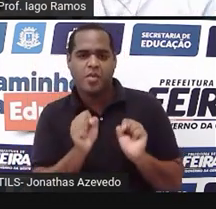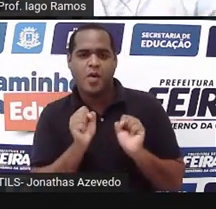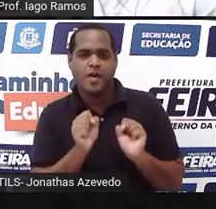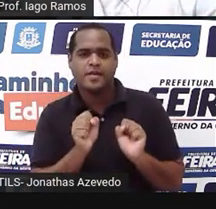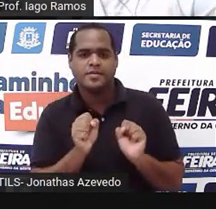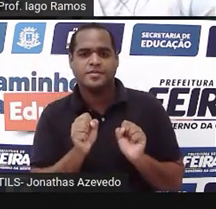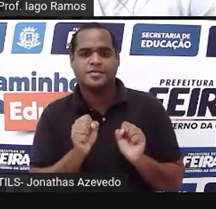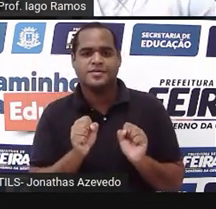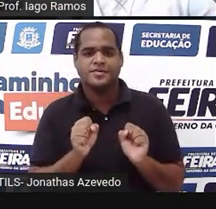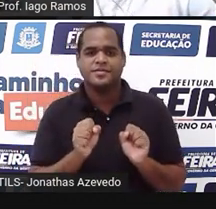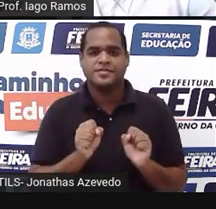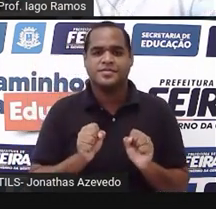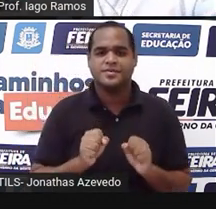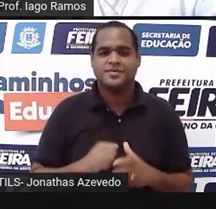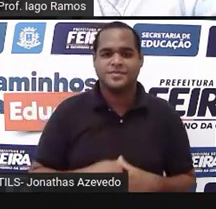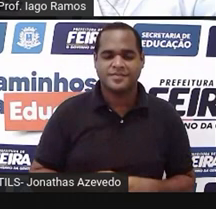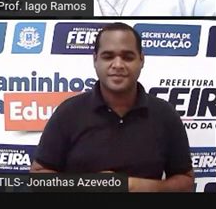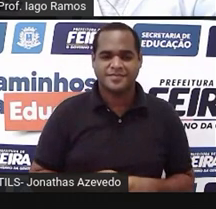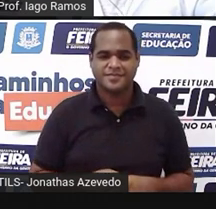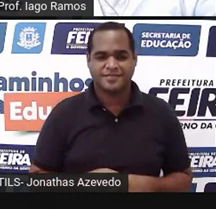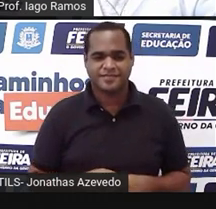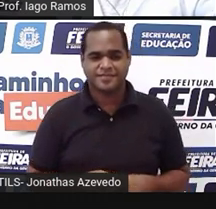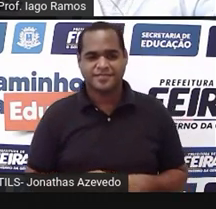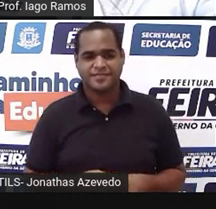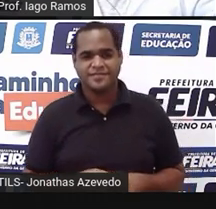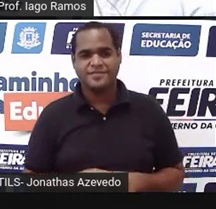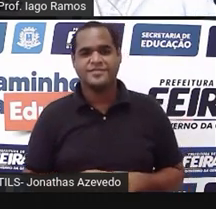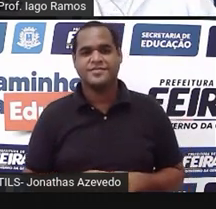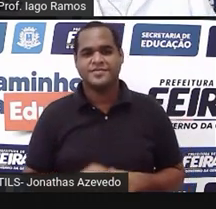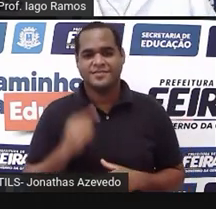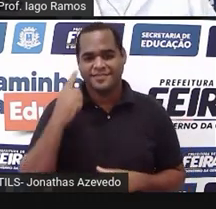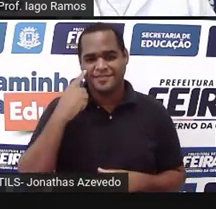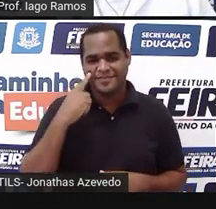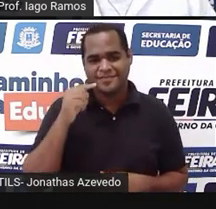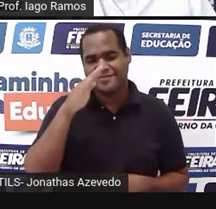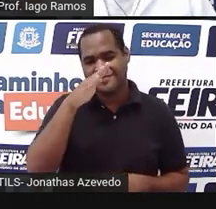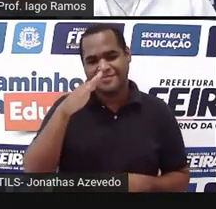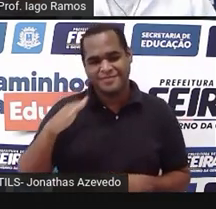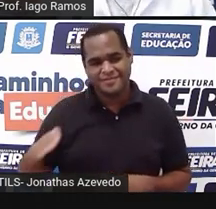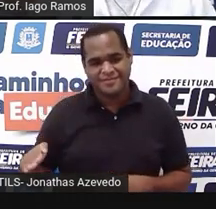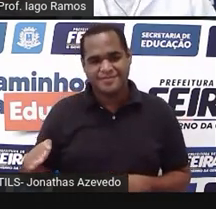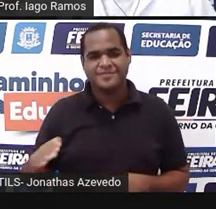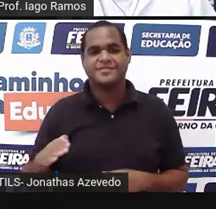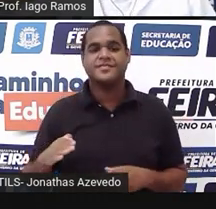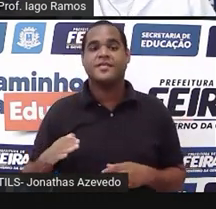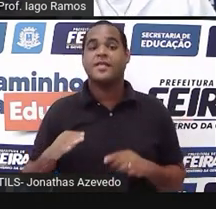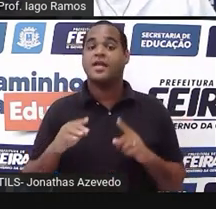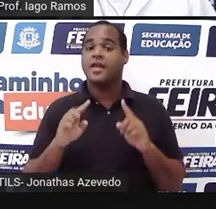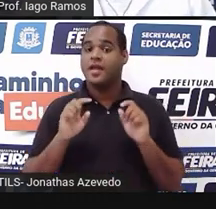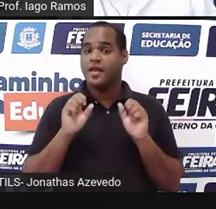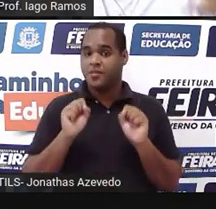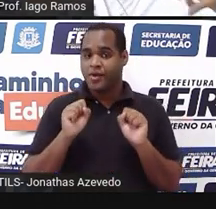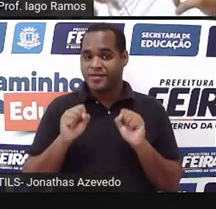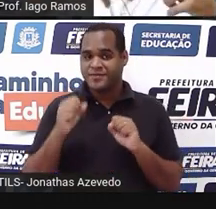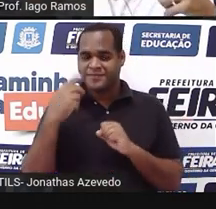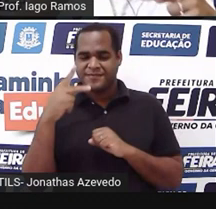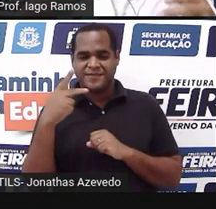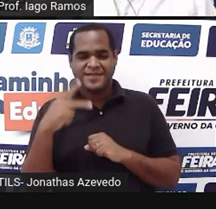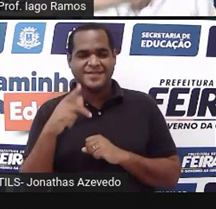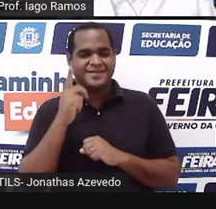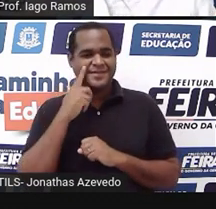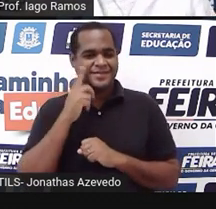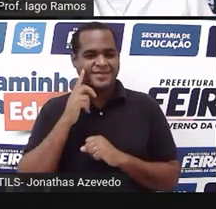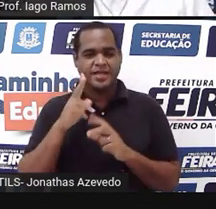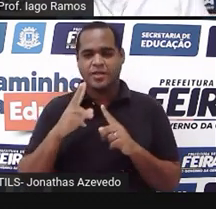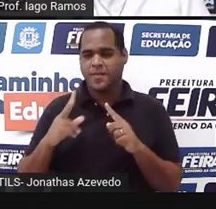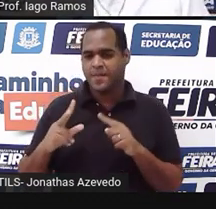essa daqui aliás do sentido que você possa tá olhando aí pode ser diferente mas eu peguei uma das diagonais e cortei